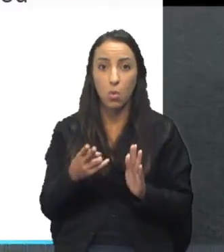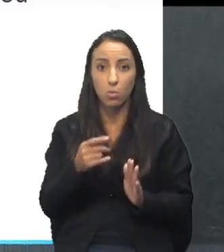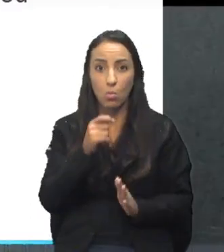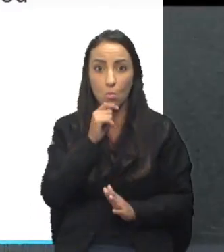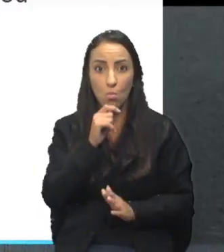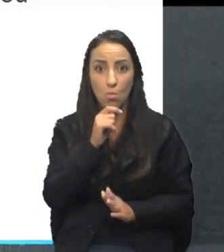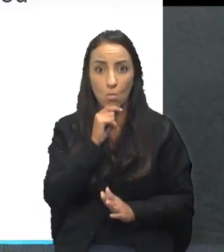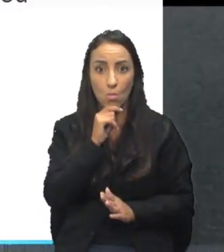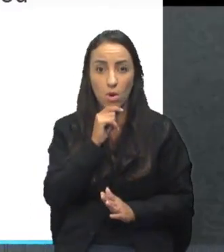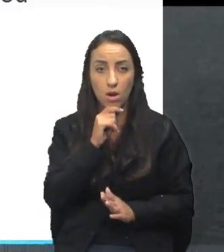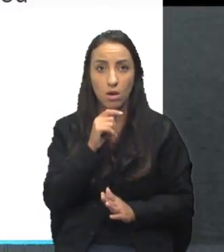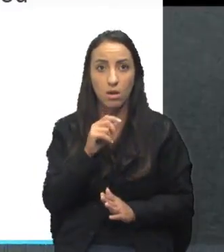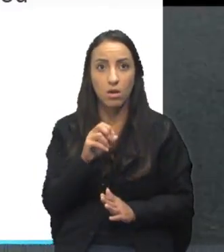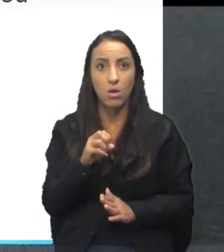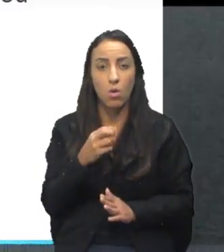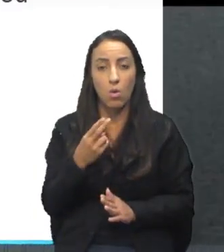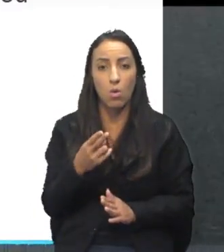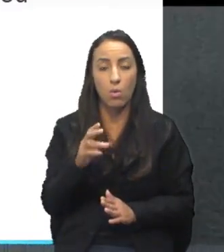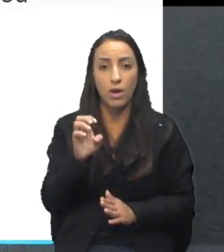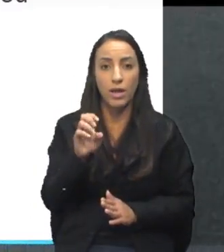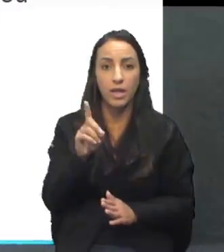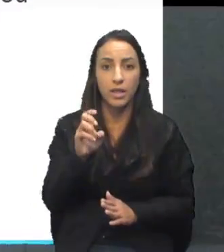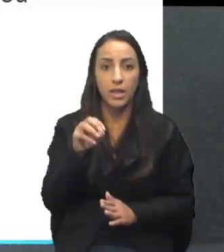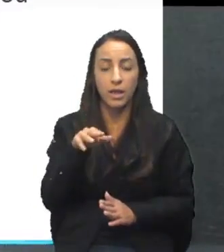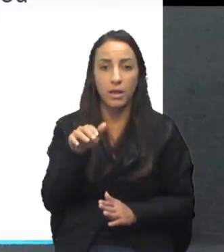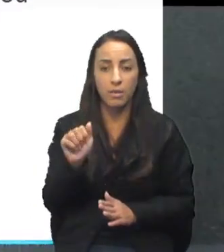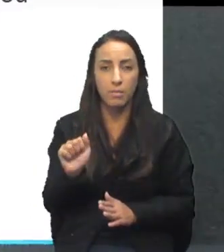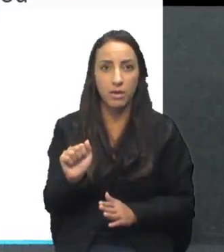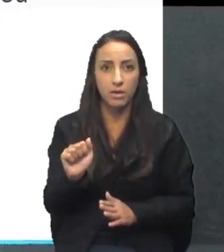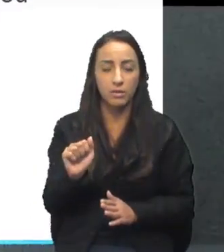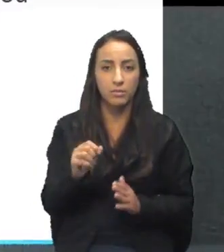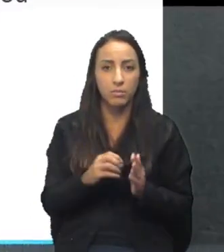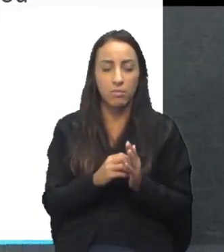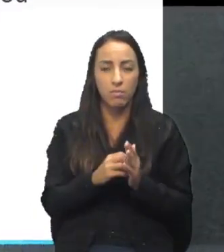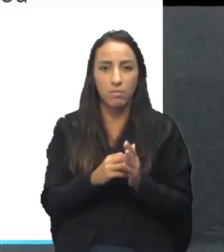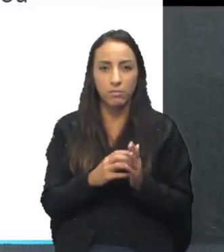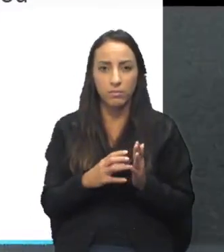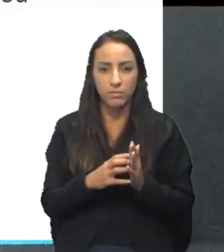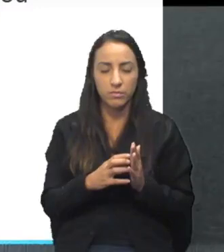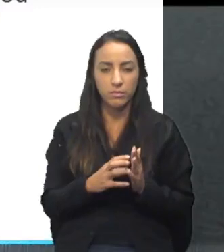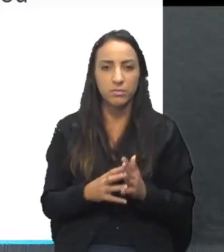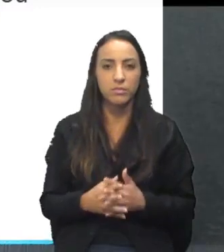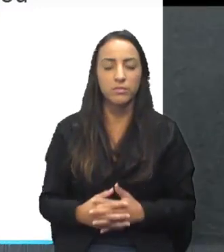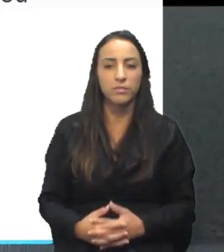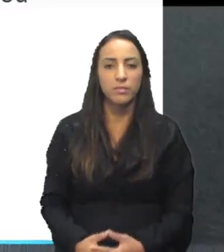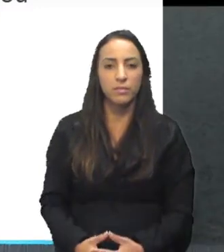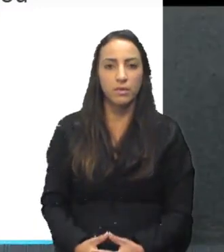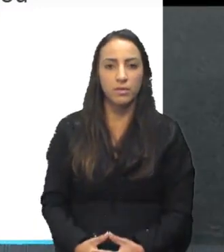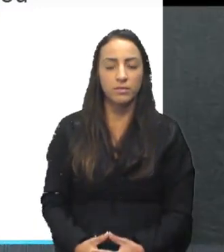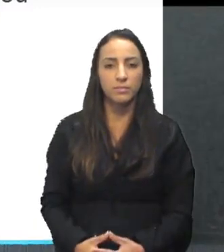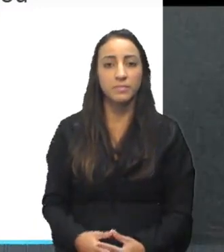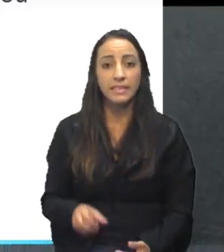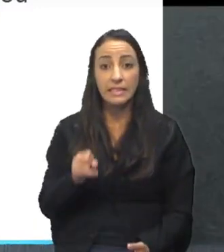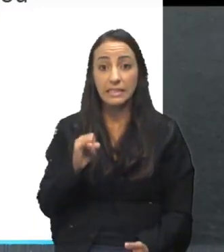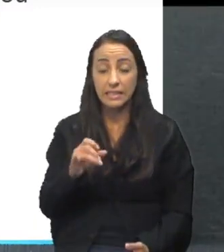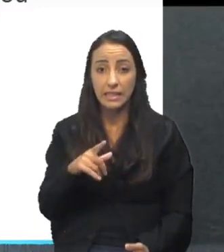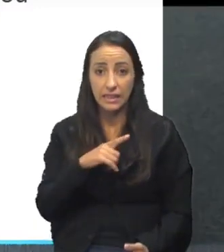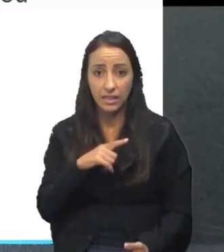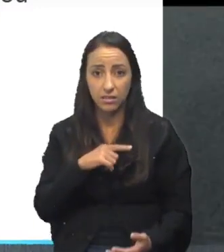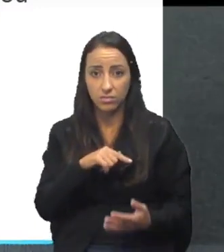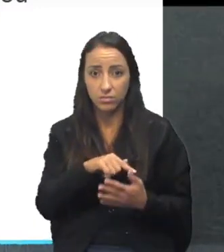então ausente, e se há presença de inchaço, ou seja, edema. Porque se houver